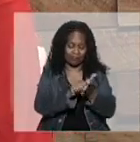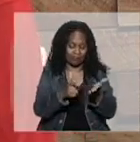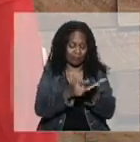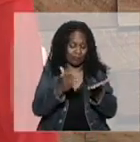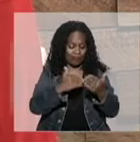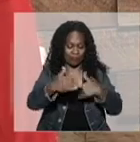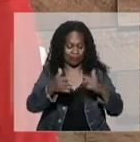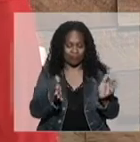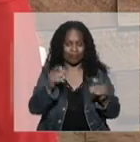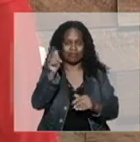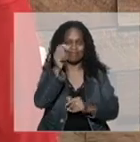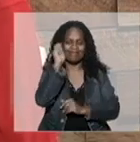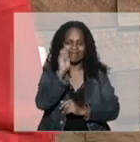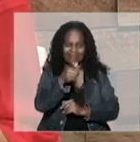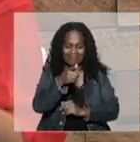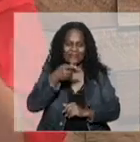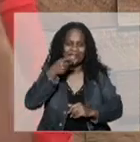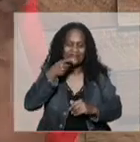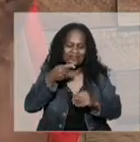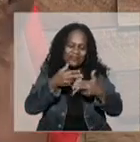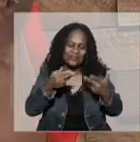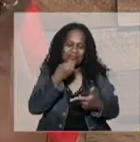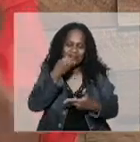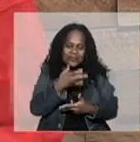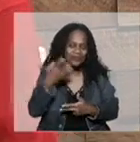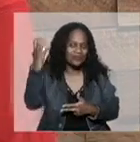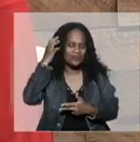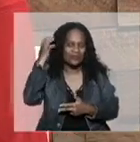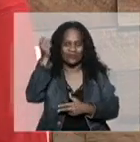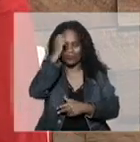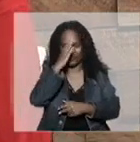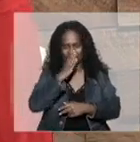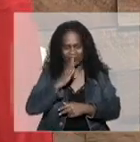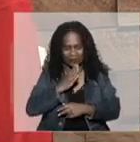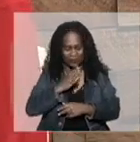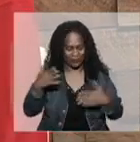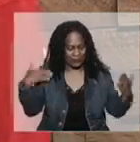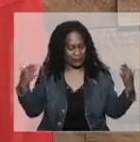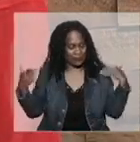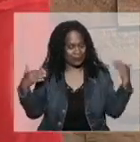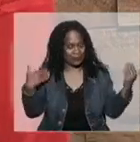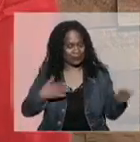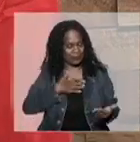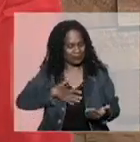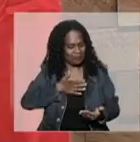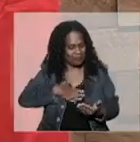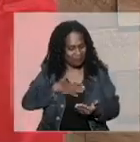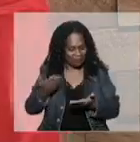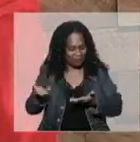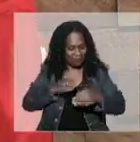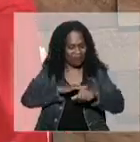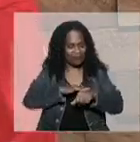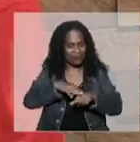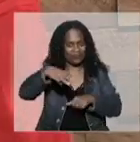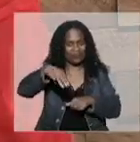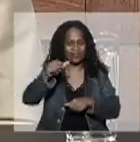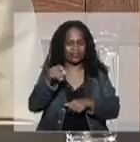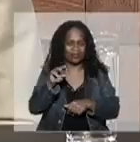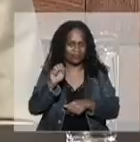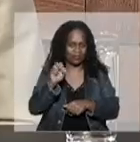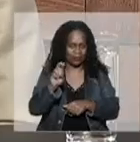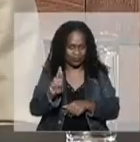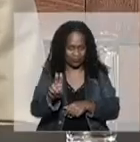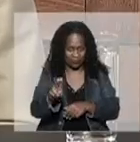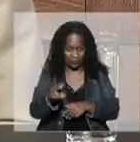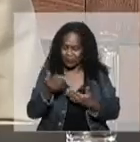lança o livro A Caixa Mágica, contando as boas histórias da rádio no Brasil. É com alegria e prazer que eu converso no programa de hoje com Fernando